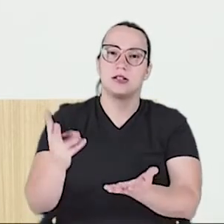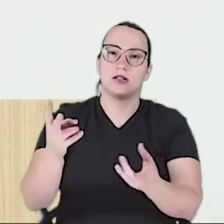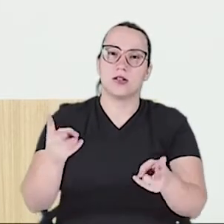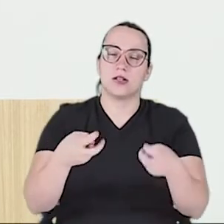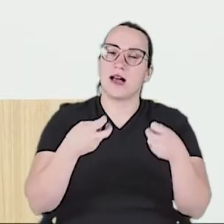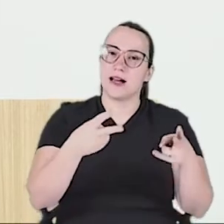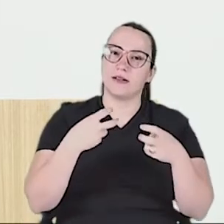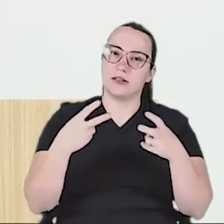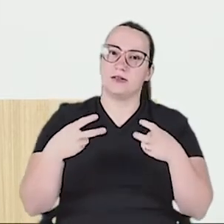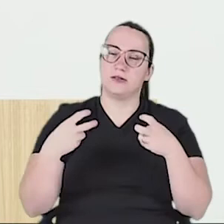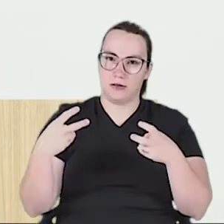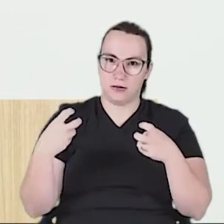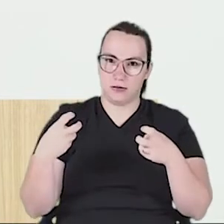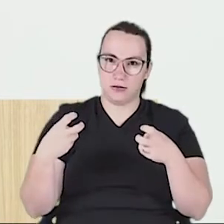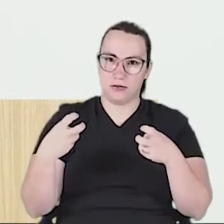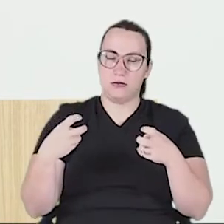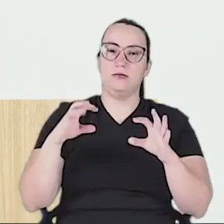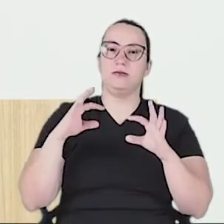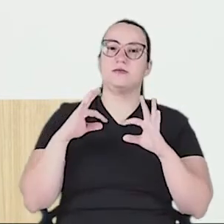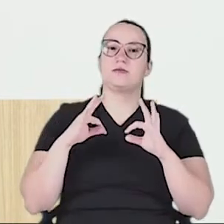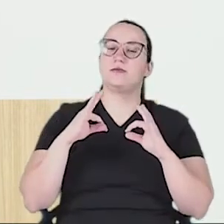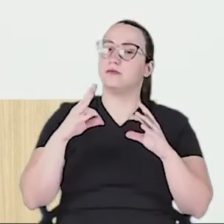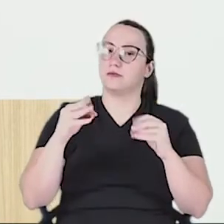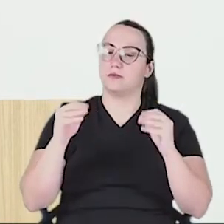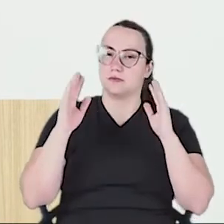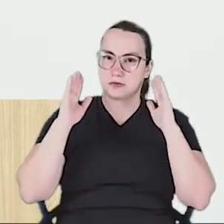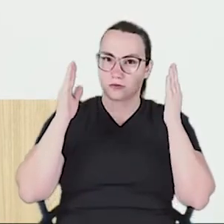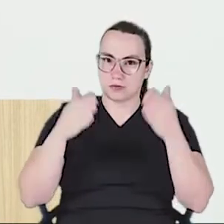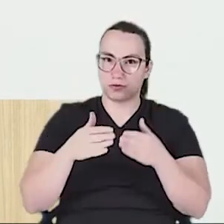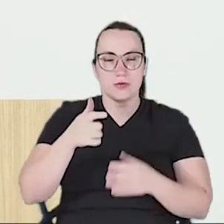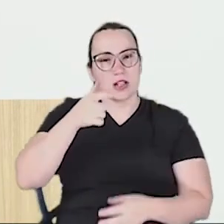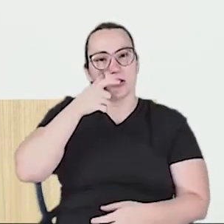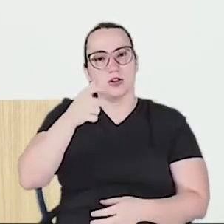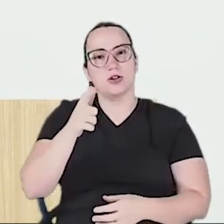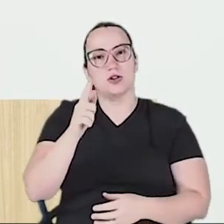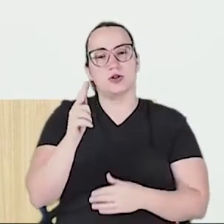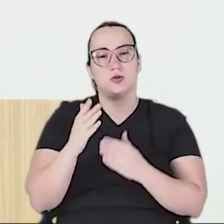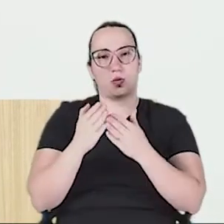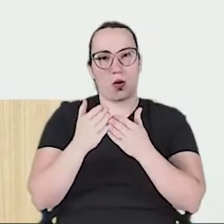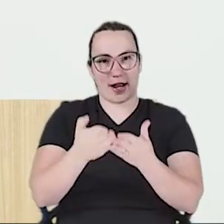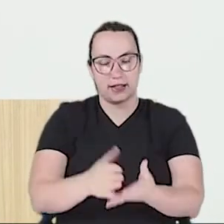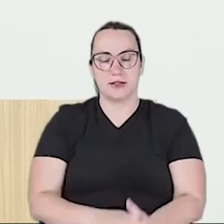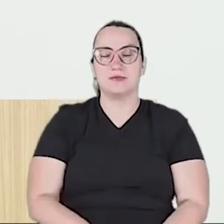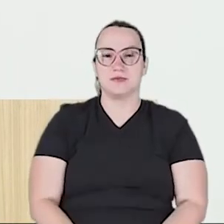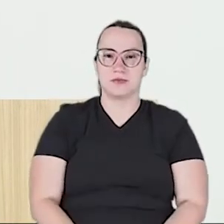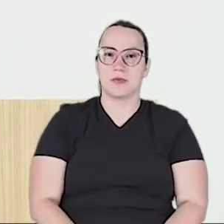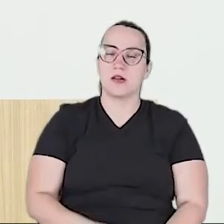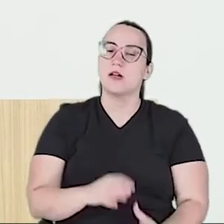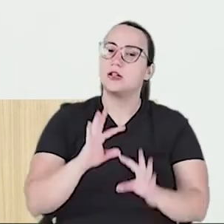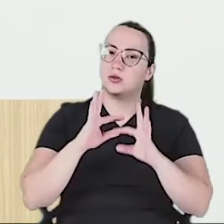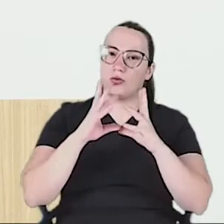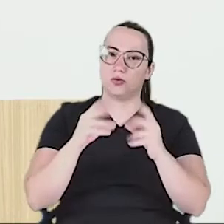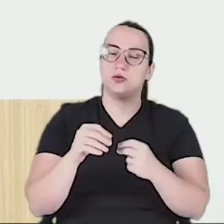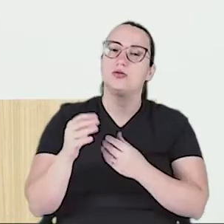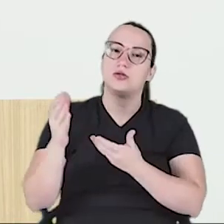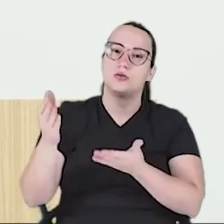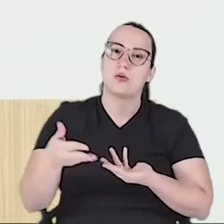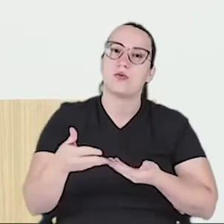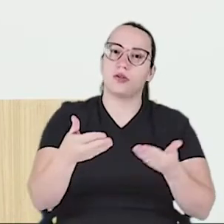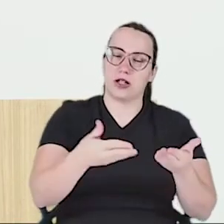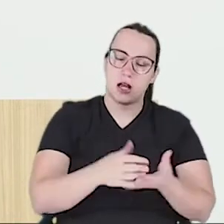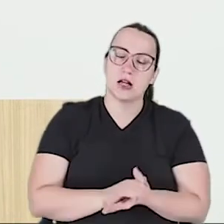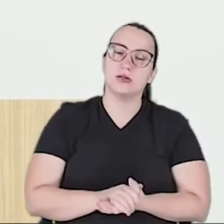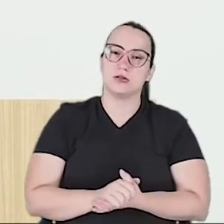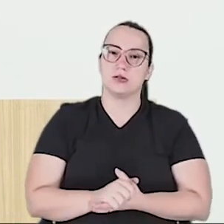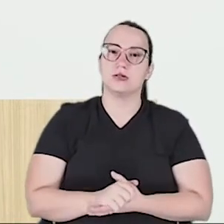a arrecadação vai ser toda destinada ao Assiste Guaíra. Então, todos estão convidados, acredito que vai ser uma